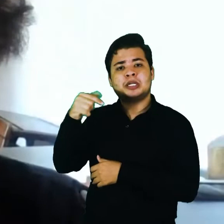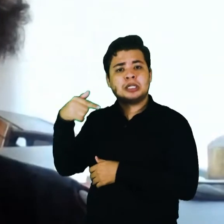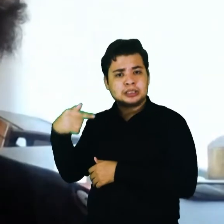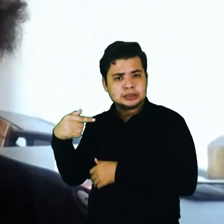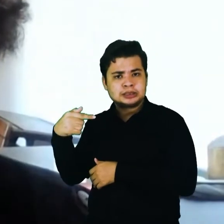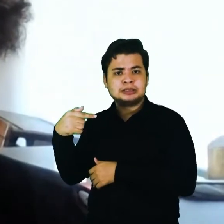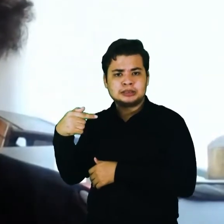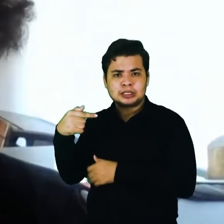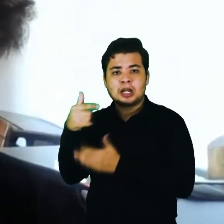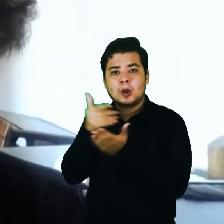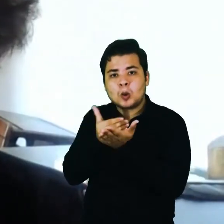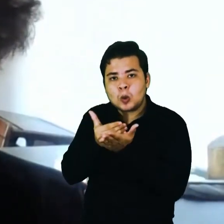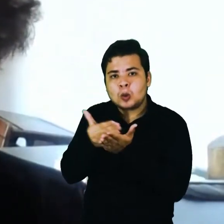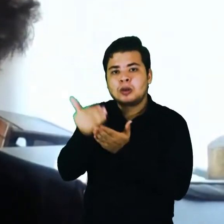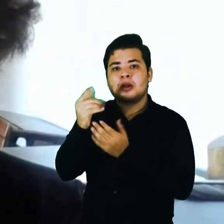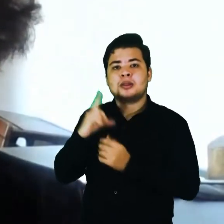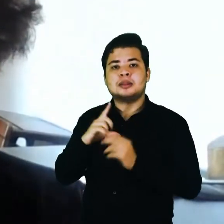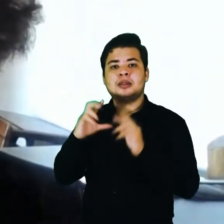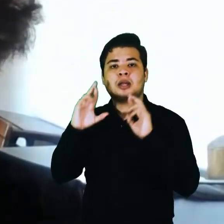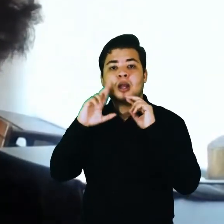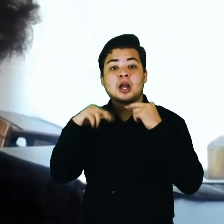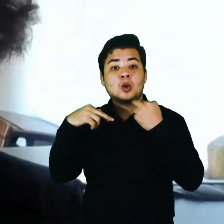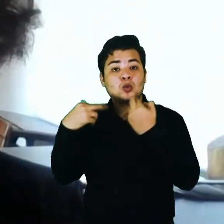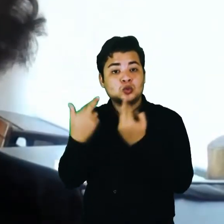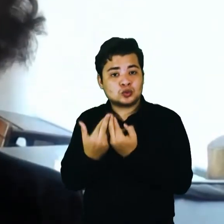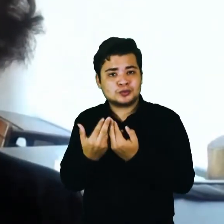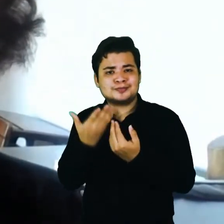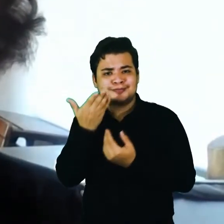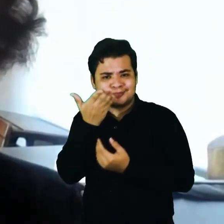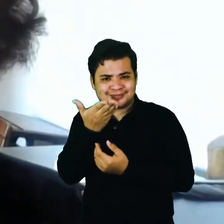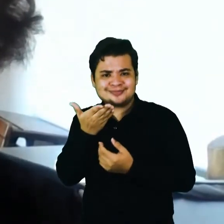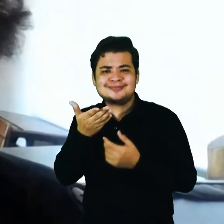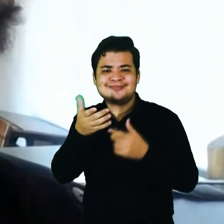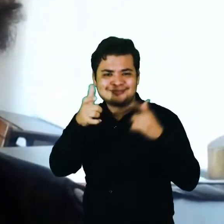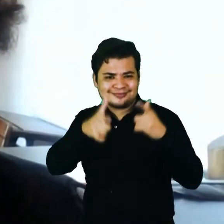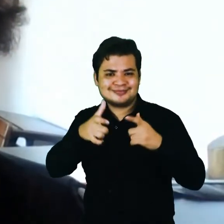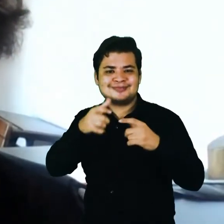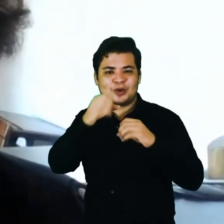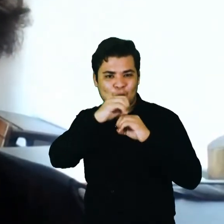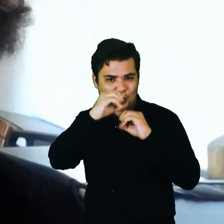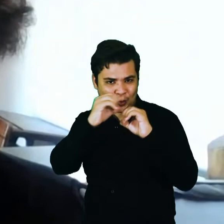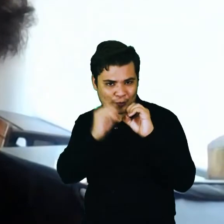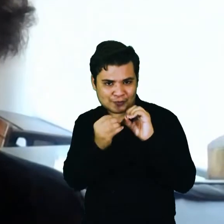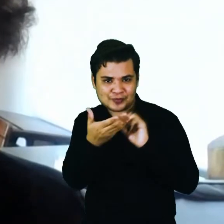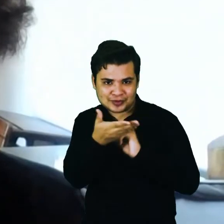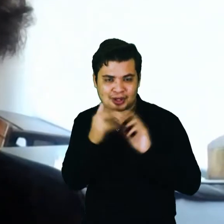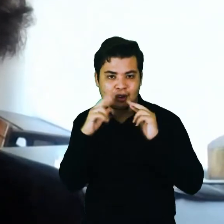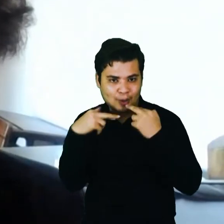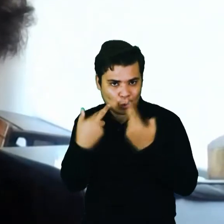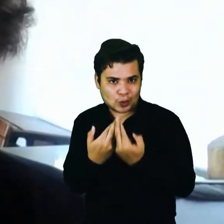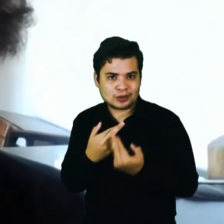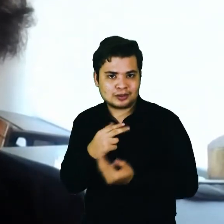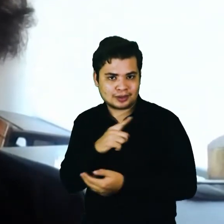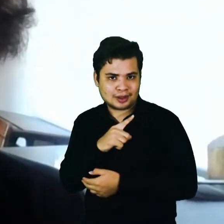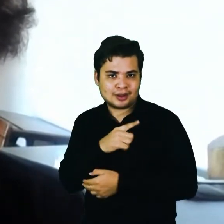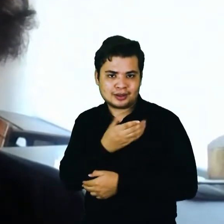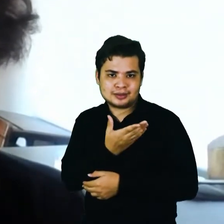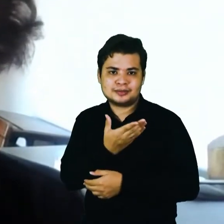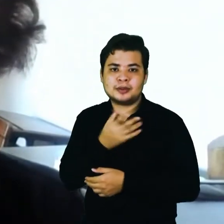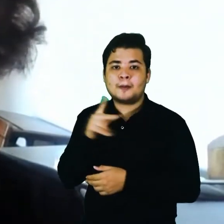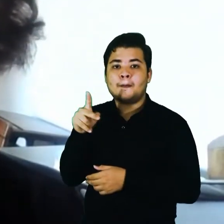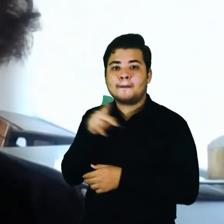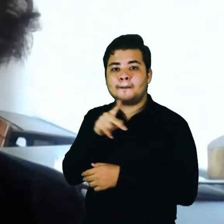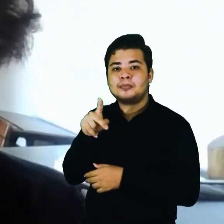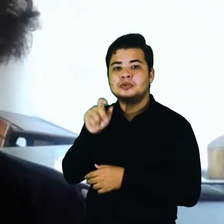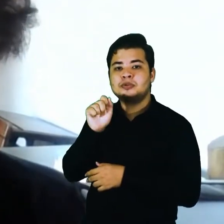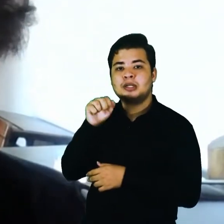houve uma reunião aí na própria Universidade Federal de Goiás, e o